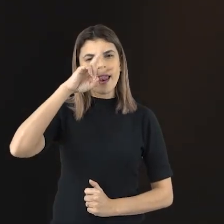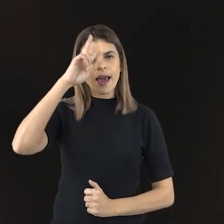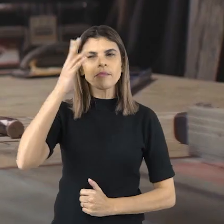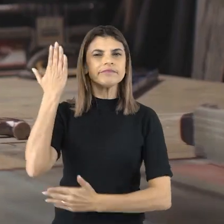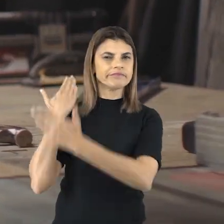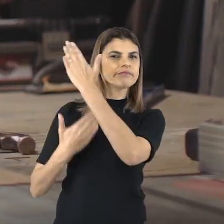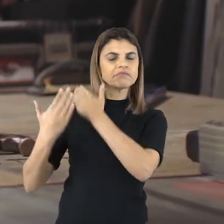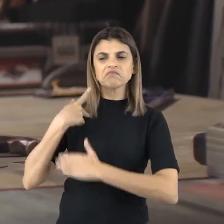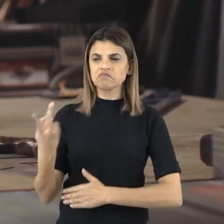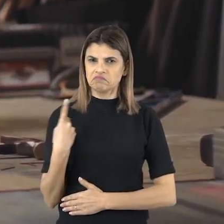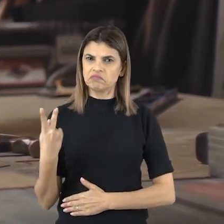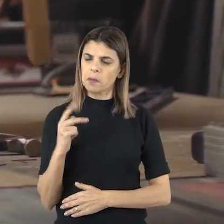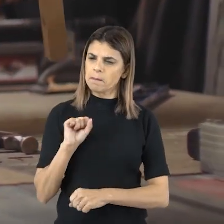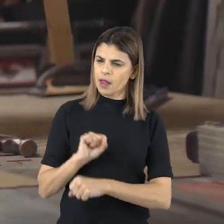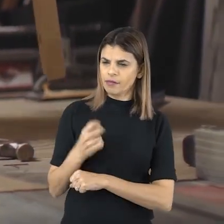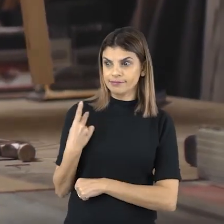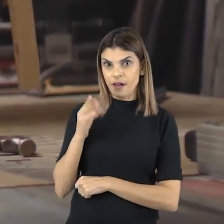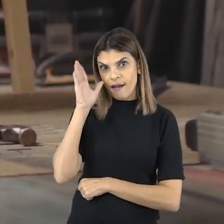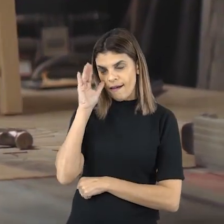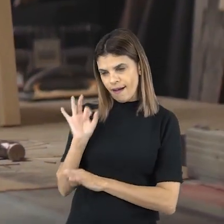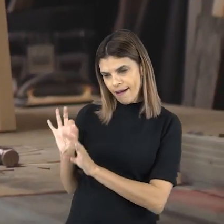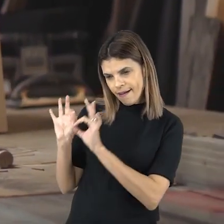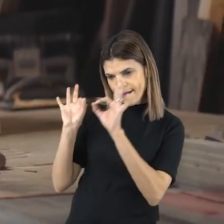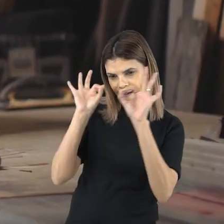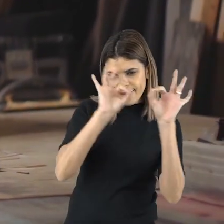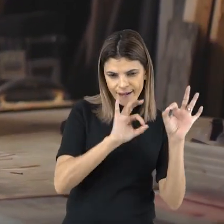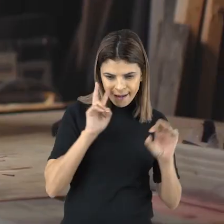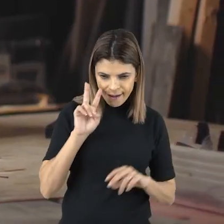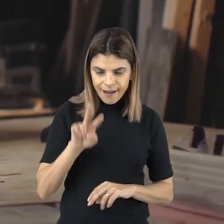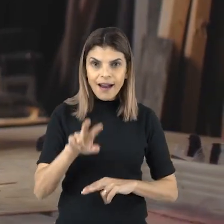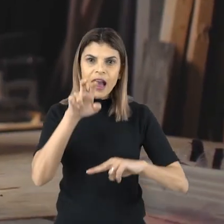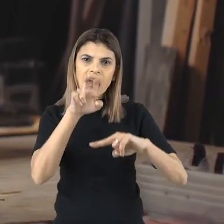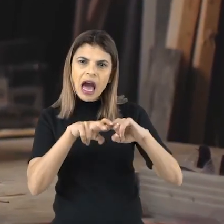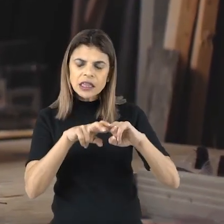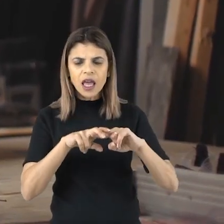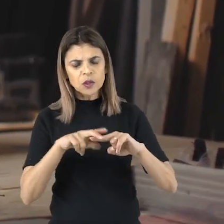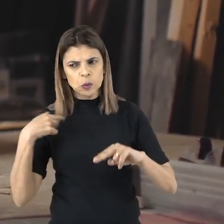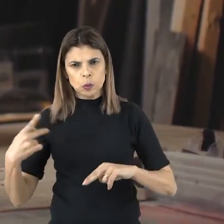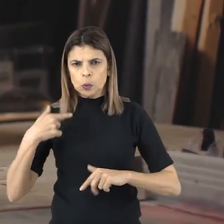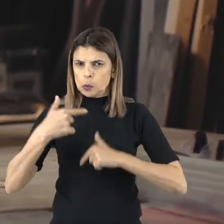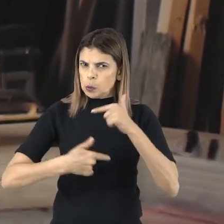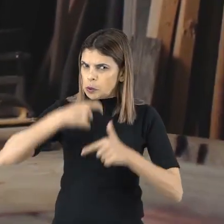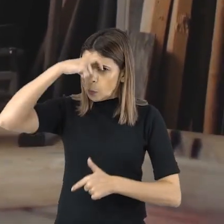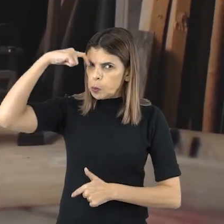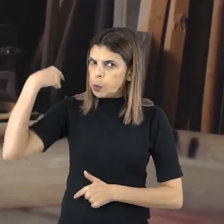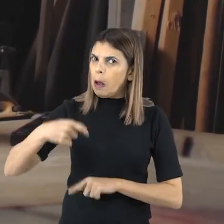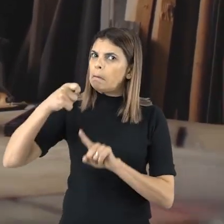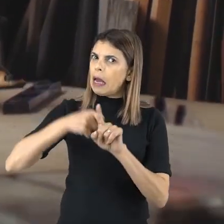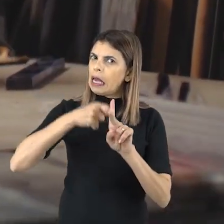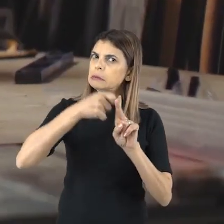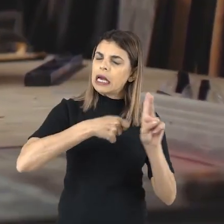Eu lembro uma vez que demos uma pausa e olhamos a cadeira. Não há nada como olhar para ela depois de meses de trabalho árduo. E